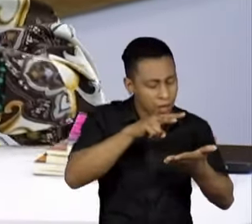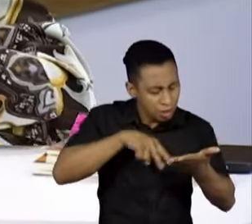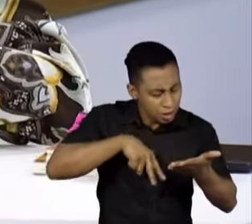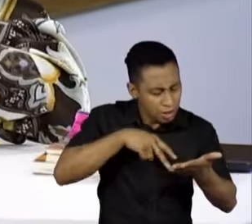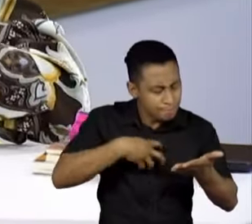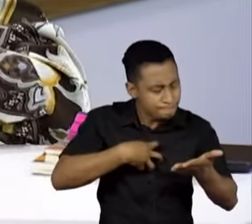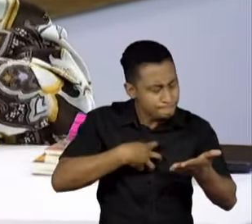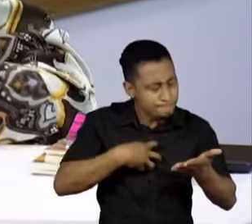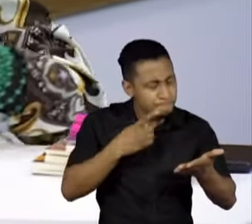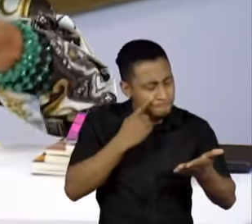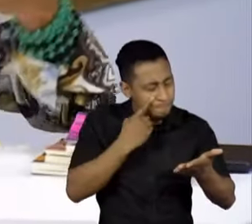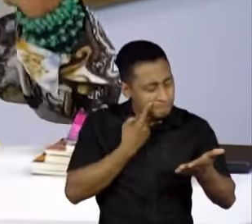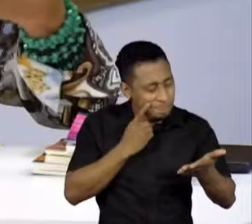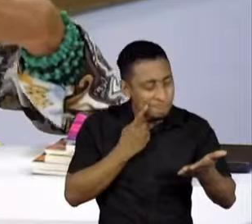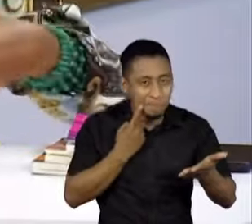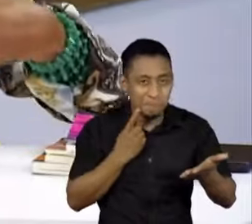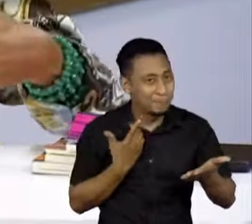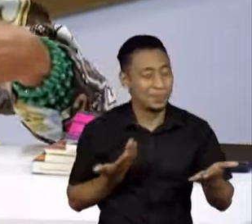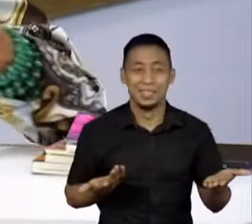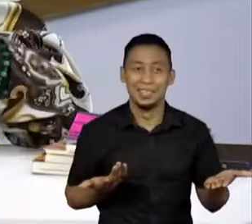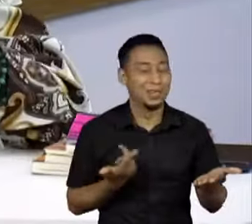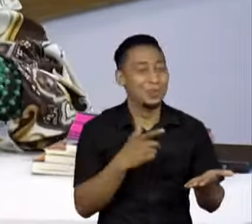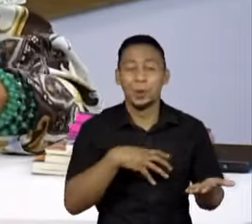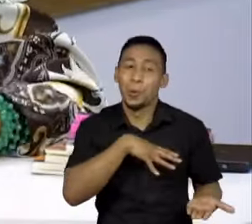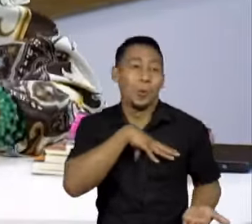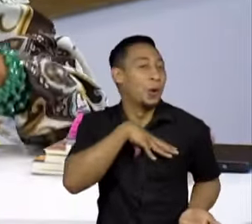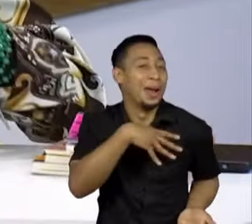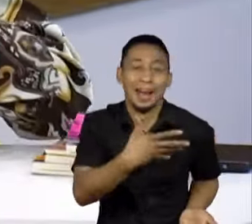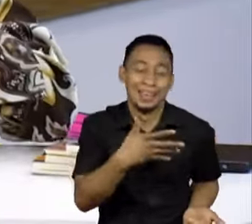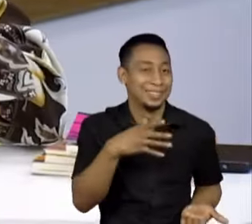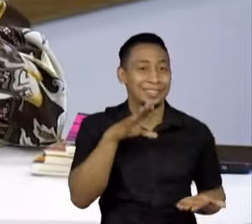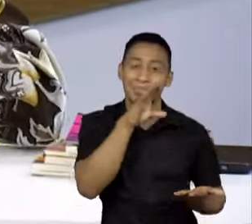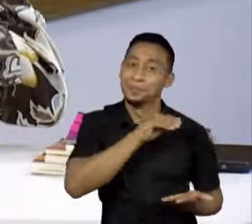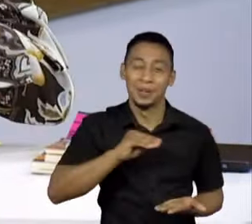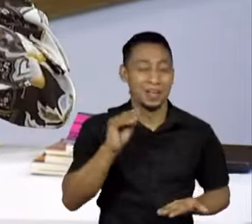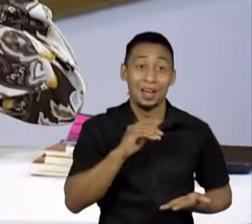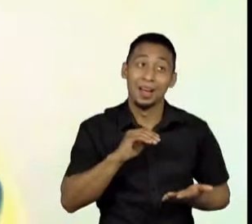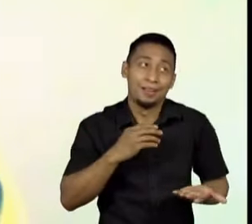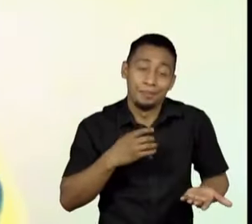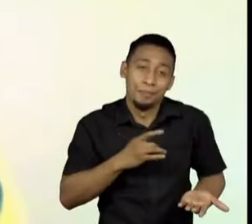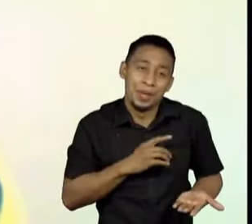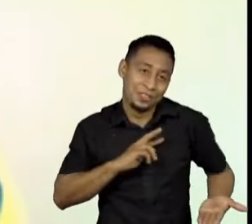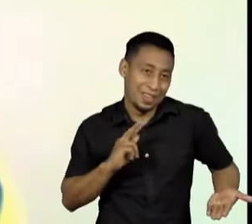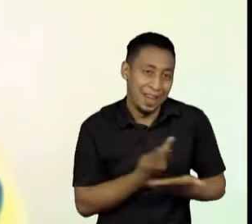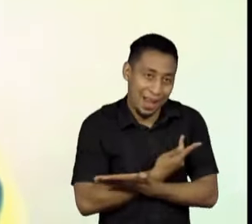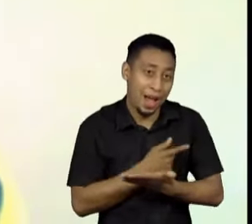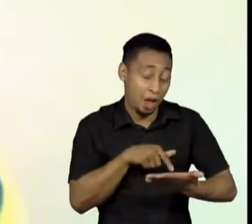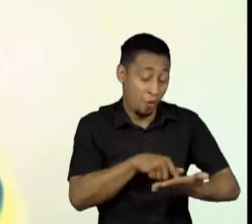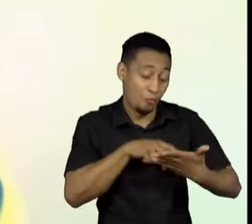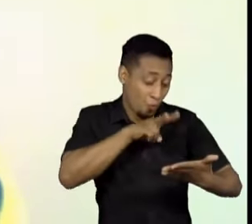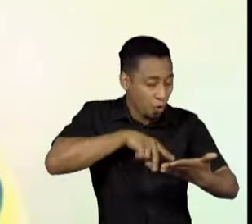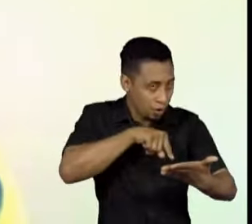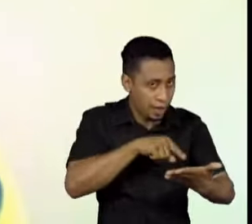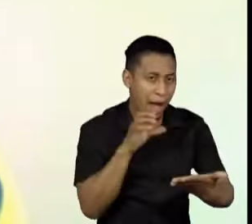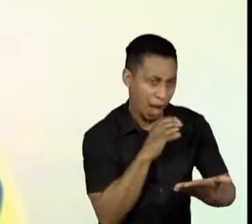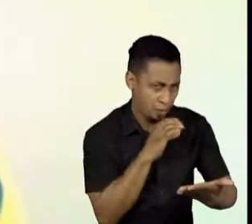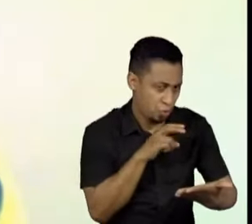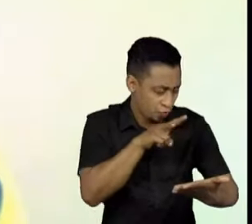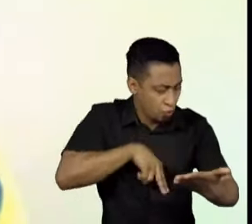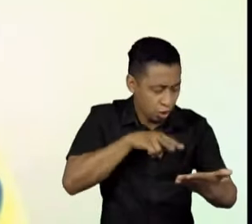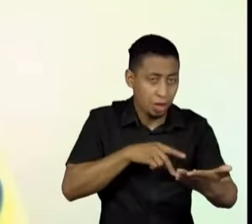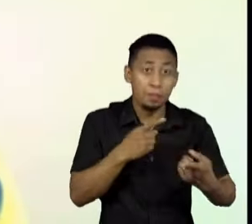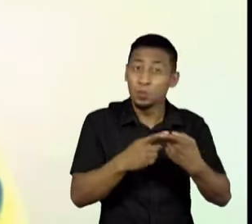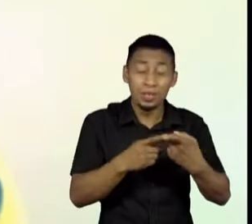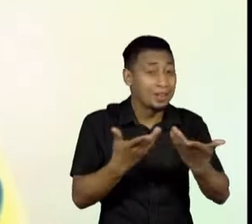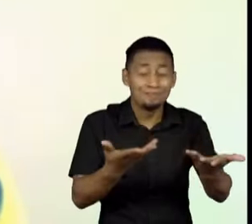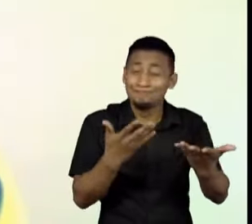chorar a primeira vez. Eu nem tenho coragem de falar de cor, que eu tenho medo de errar, trouxe uma colinha. Mas ele é rápido, mas assim, é um poema, para mim, é a fundação de toda a